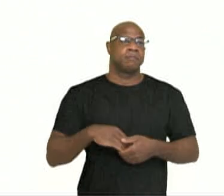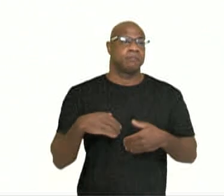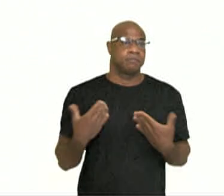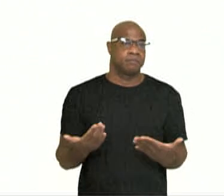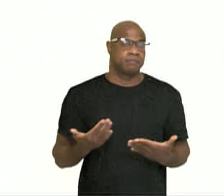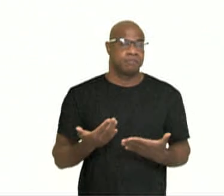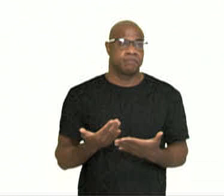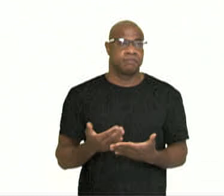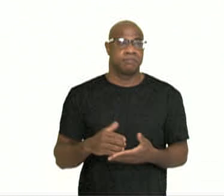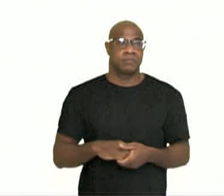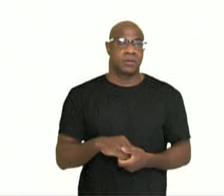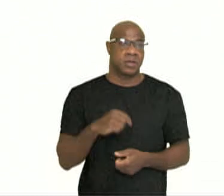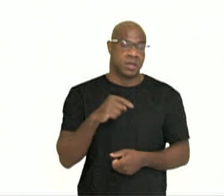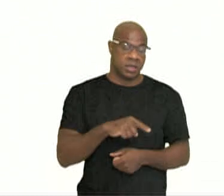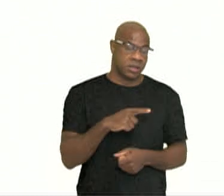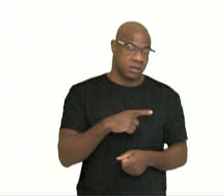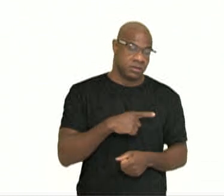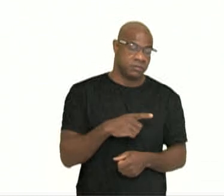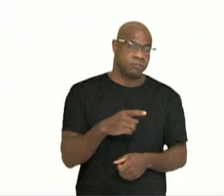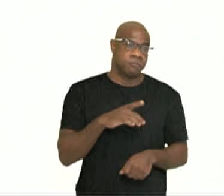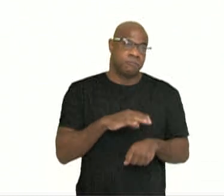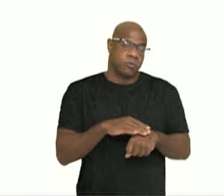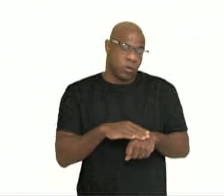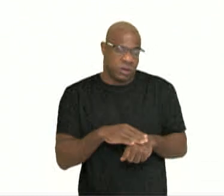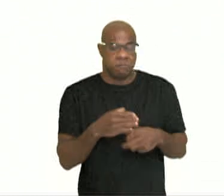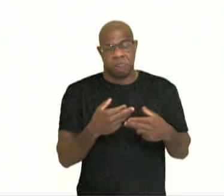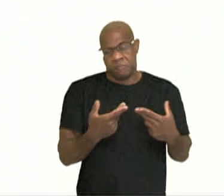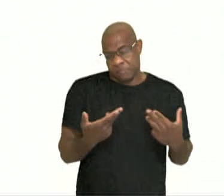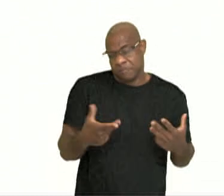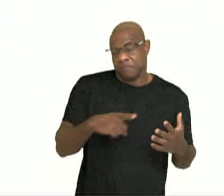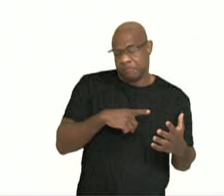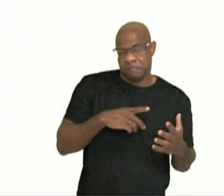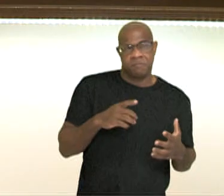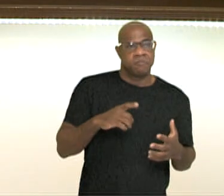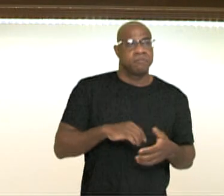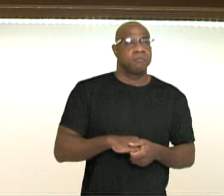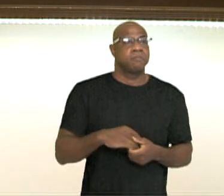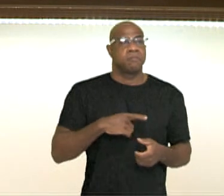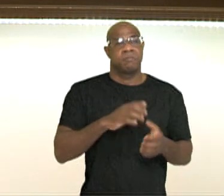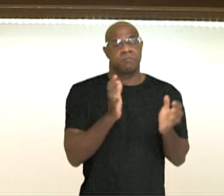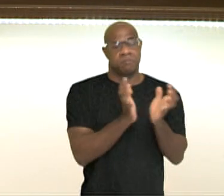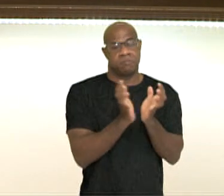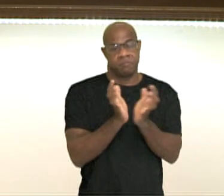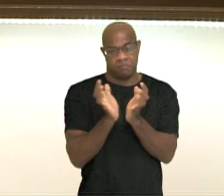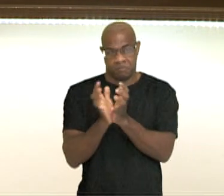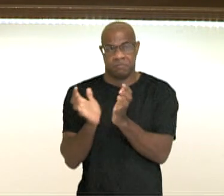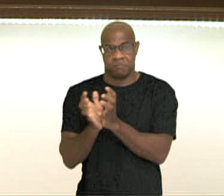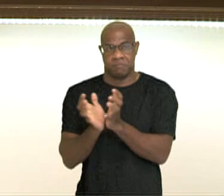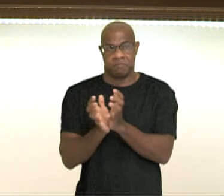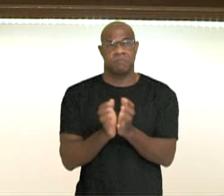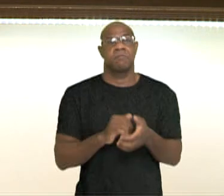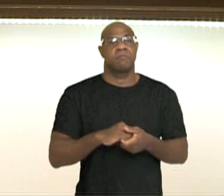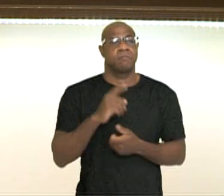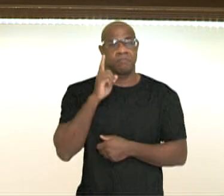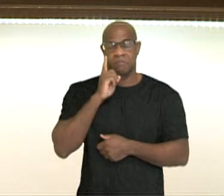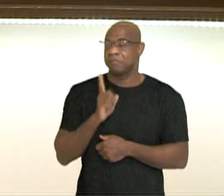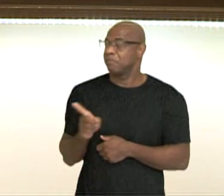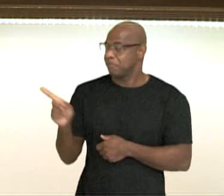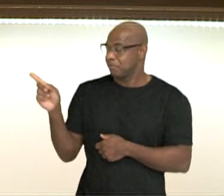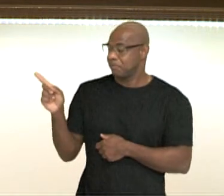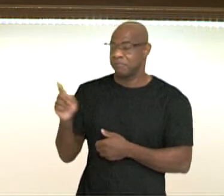por conta de doenças, seja por conta de conflitos. Então a gente tem essa sociedade bastante hierarquizada e